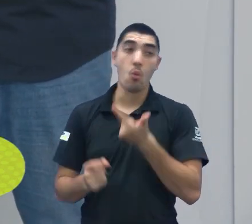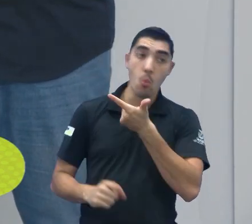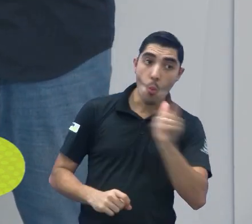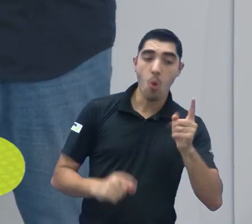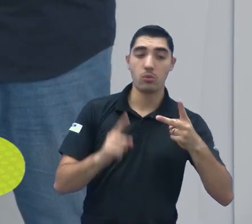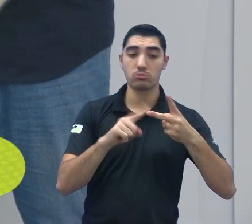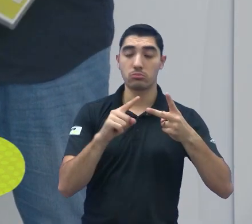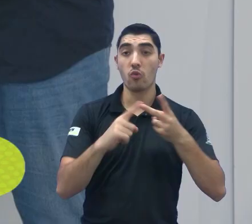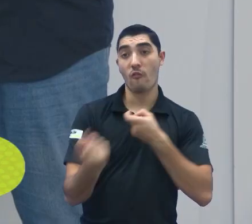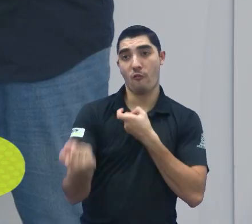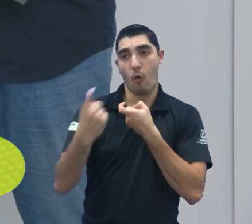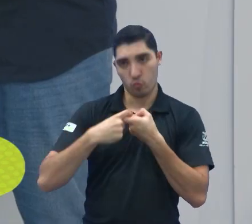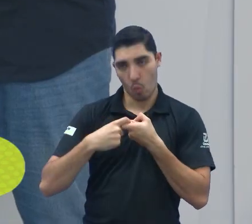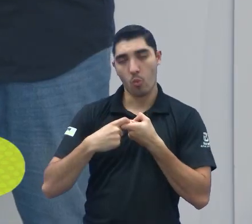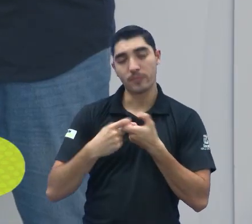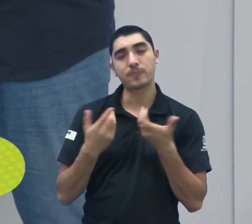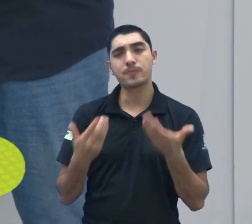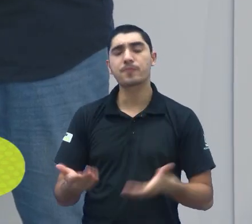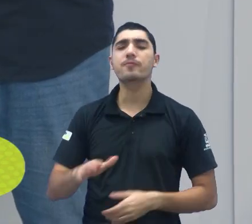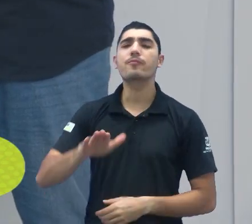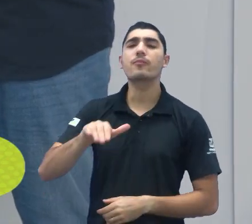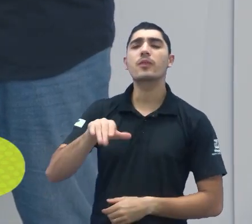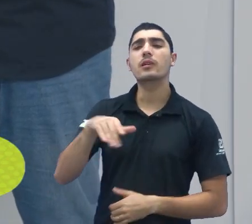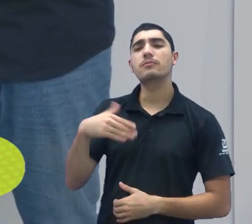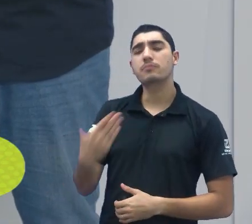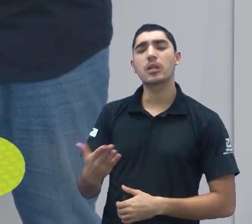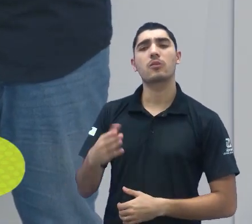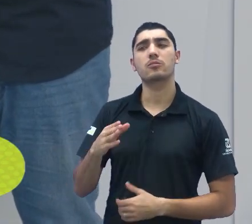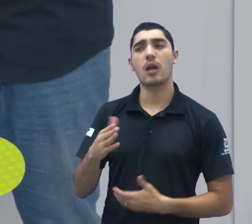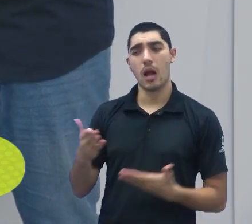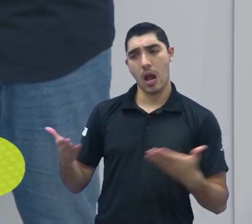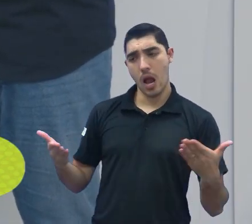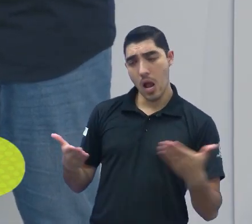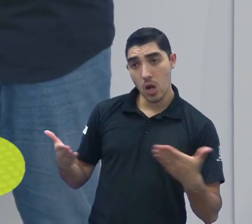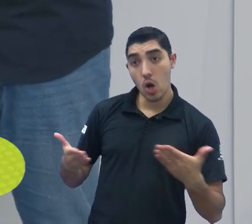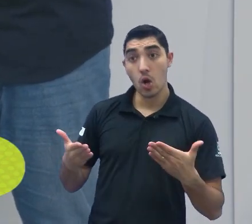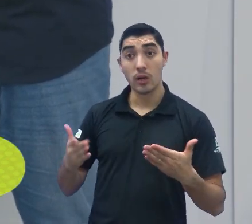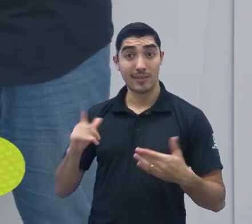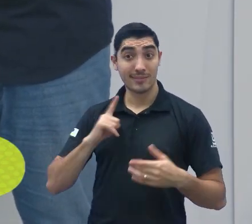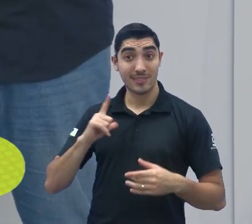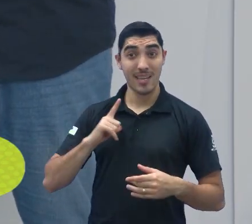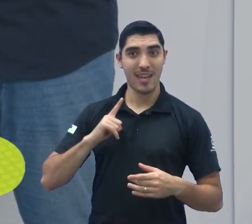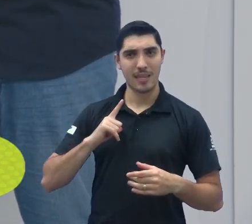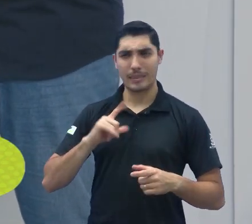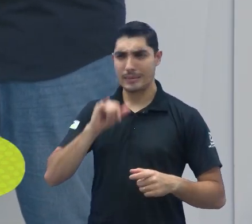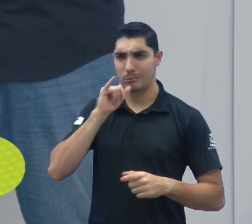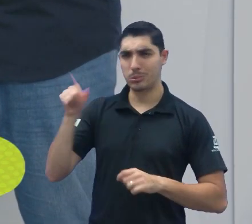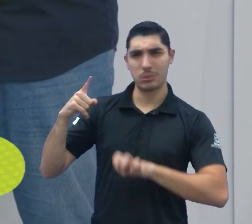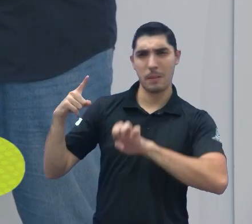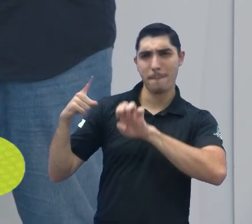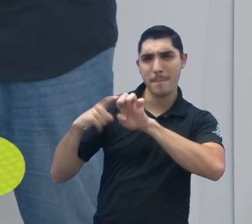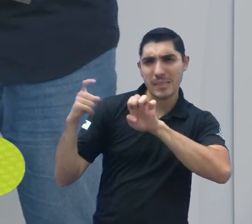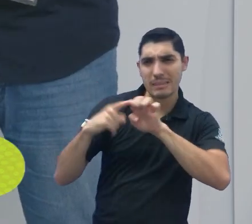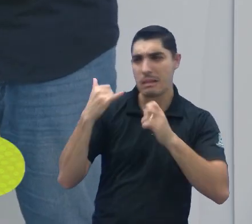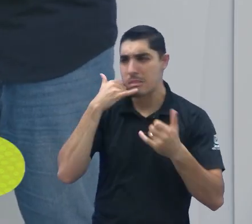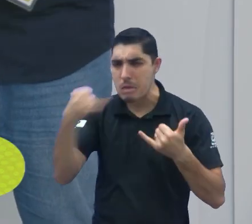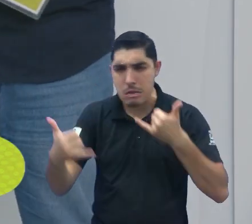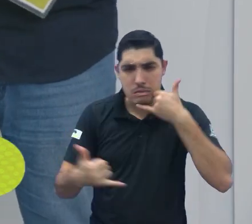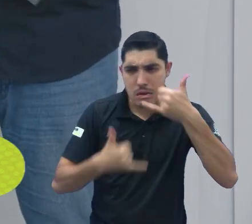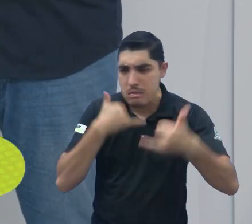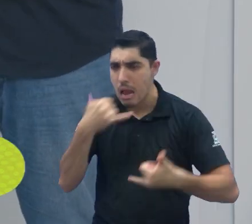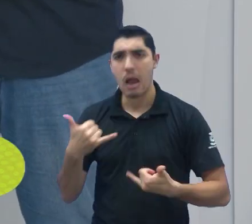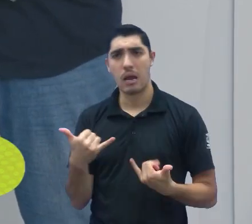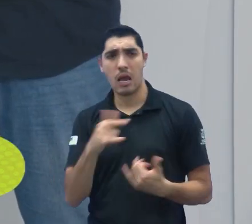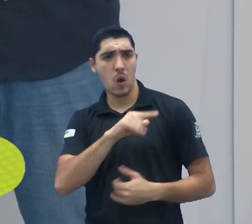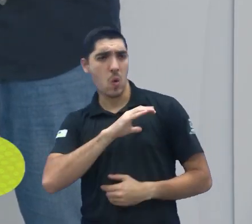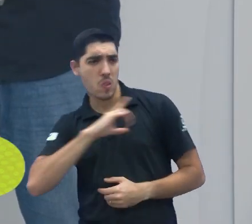você. Como é que está esses bastidores, aquele turbilhão de empresário ligando, jogadora ligando, a coordenadora ligando